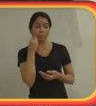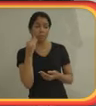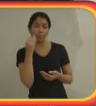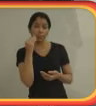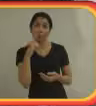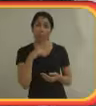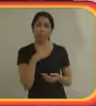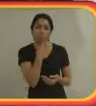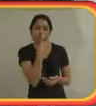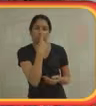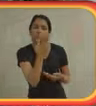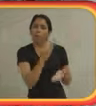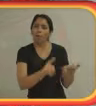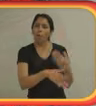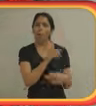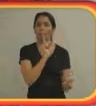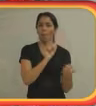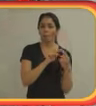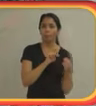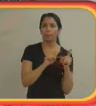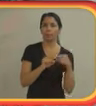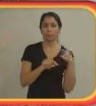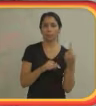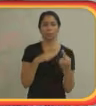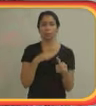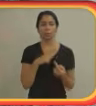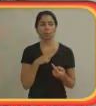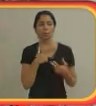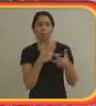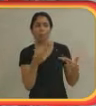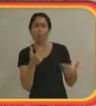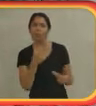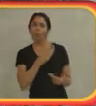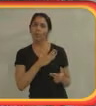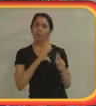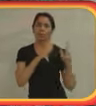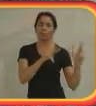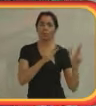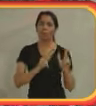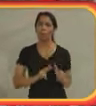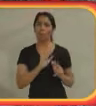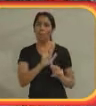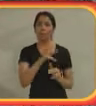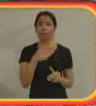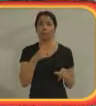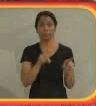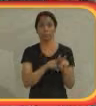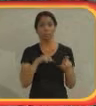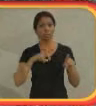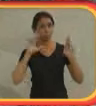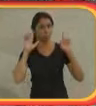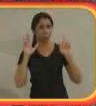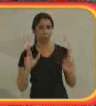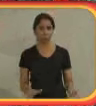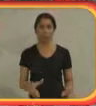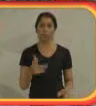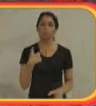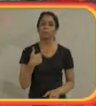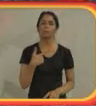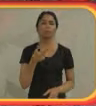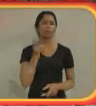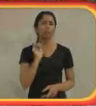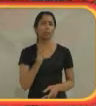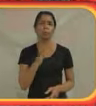conhecendo, a gente foi vendo que a gente tinha afinidades, que nós tínhamos gostos parecidos e tudo mais, mas também tínhamos